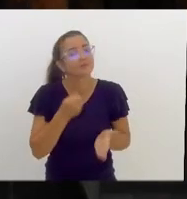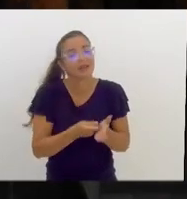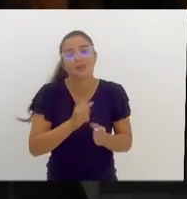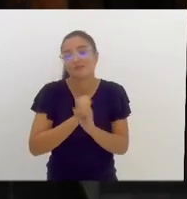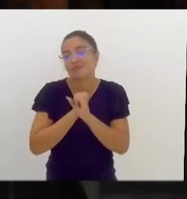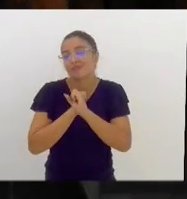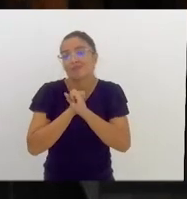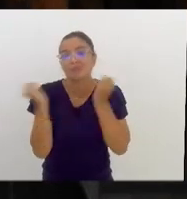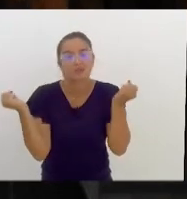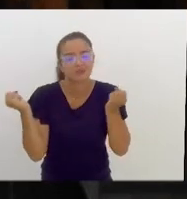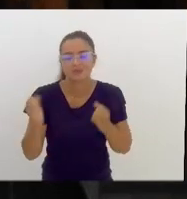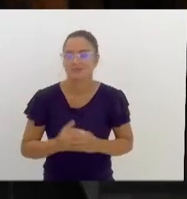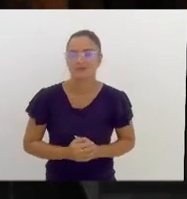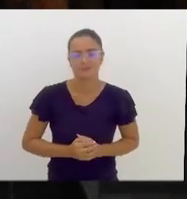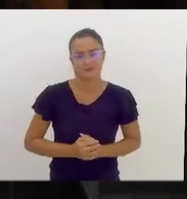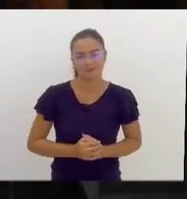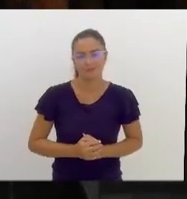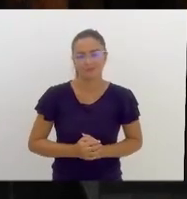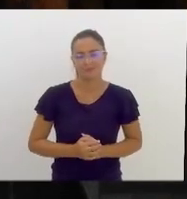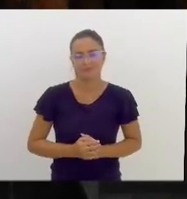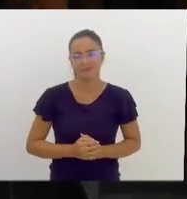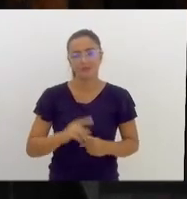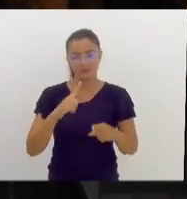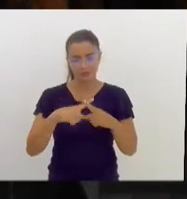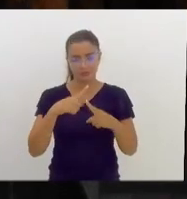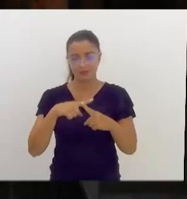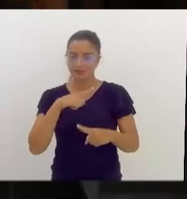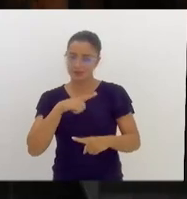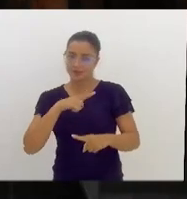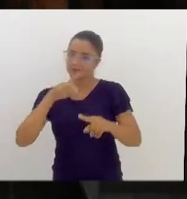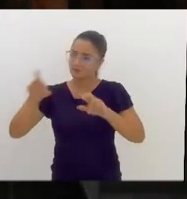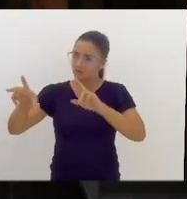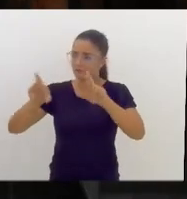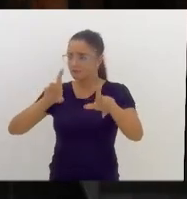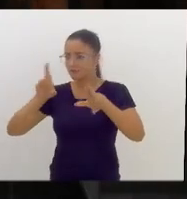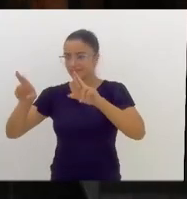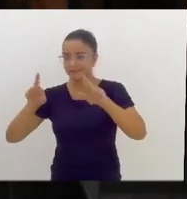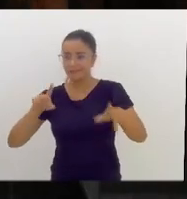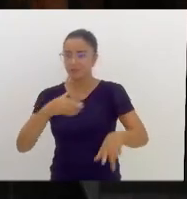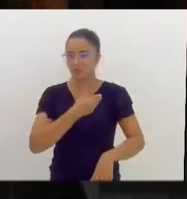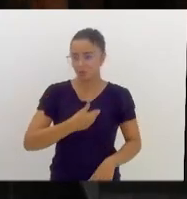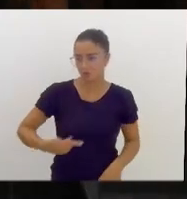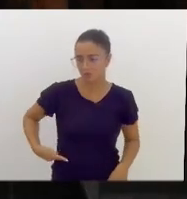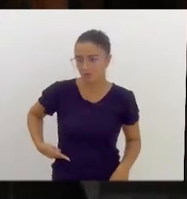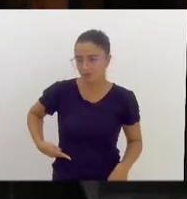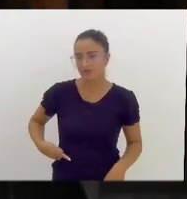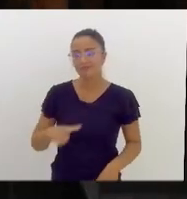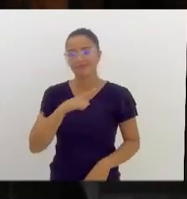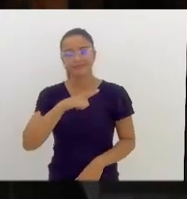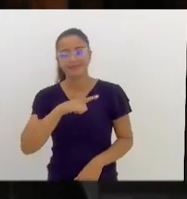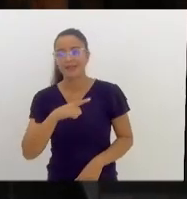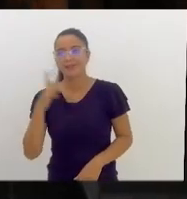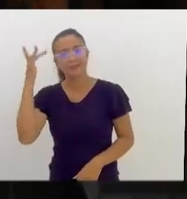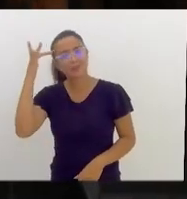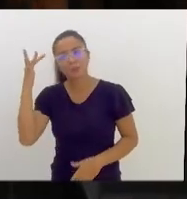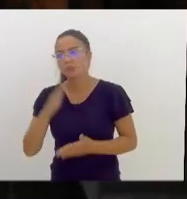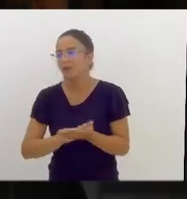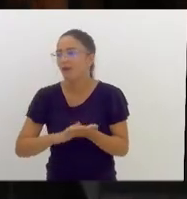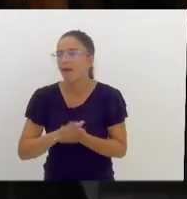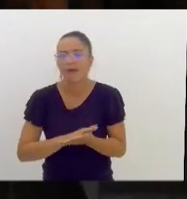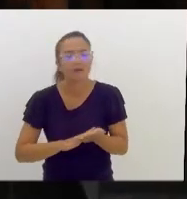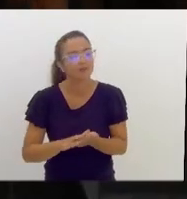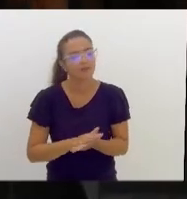em parte, porque diferentes governantes foram imprudentes na gestão pública, ela é muito